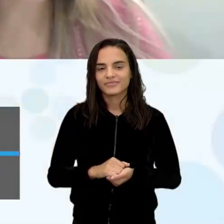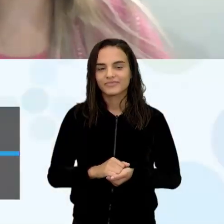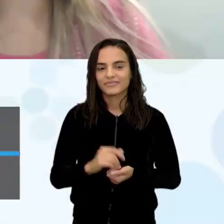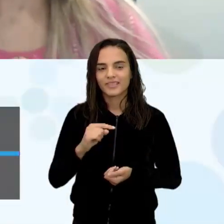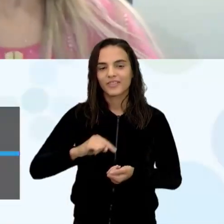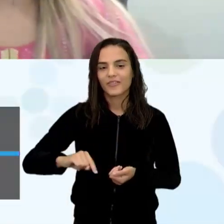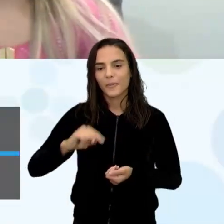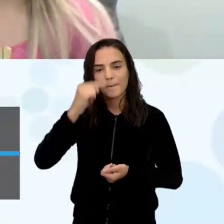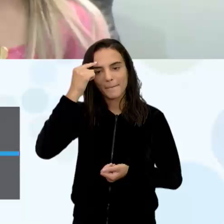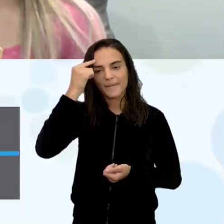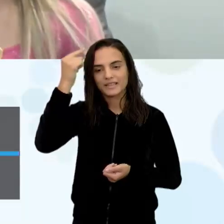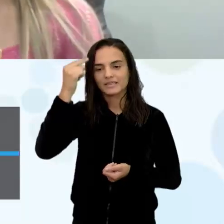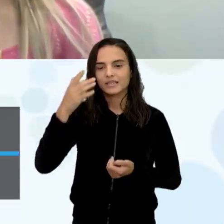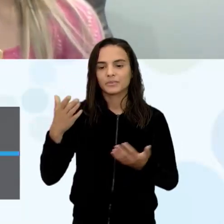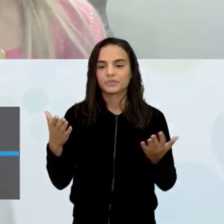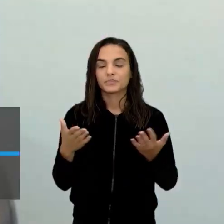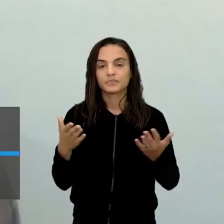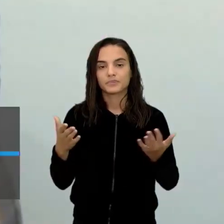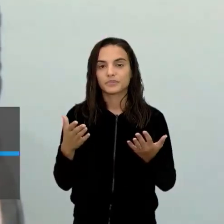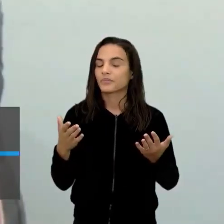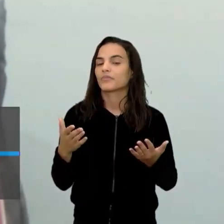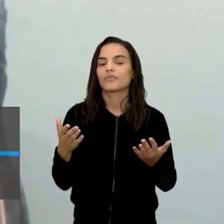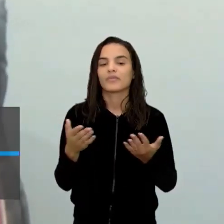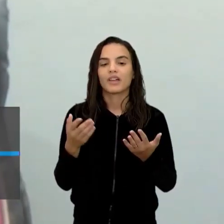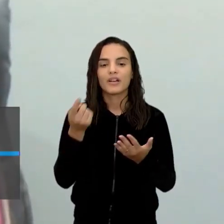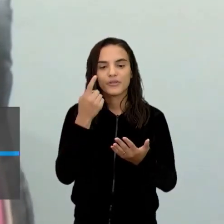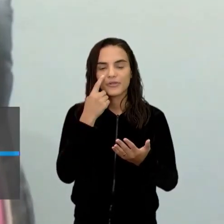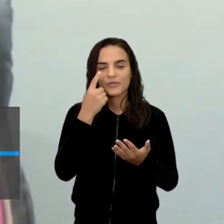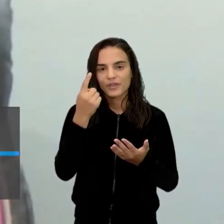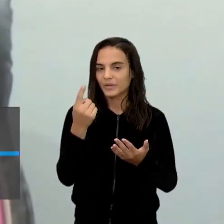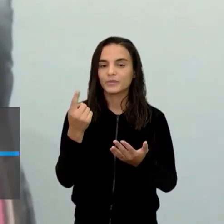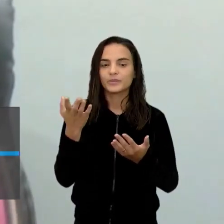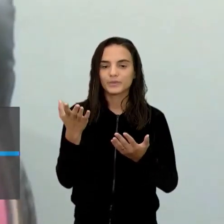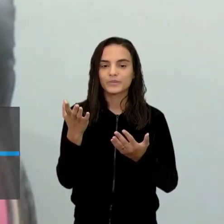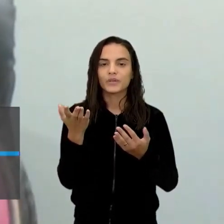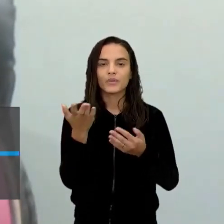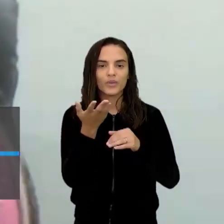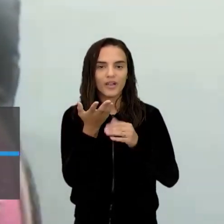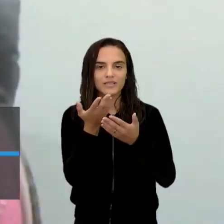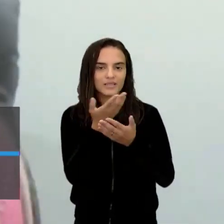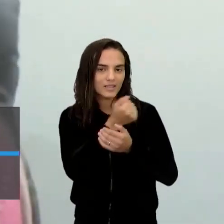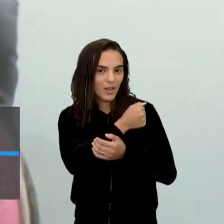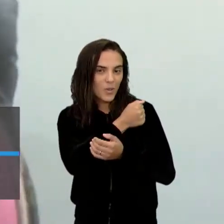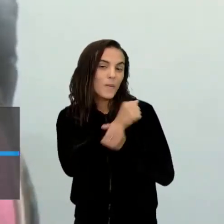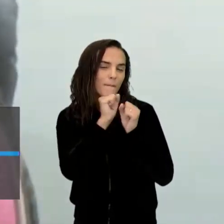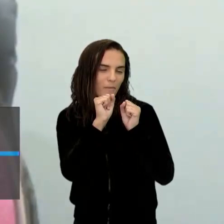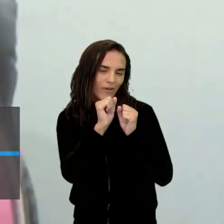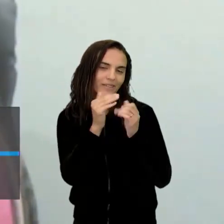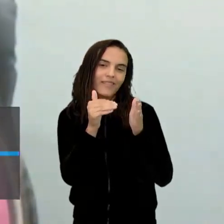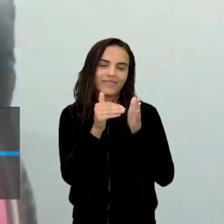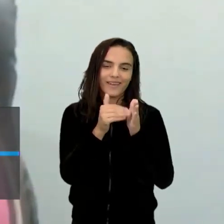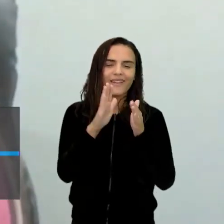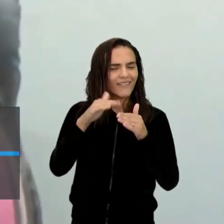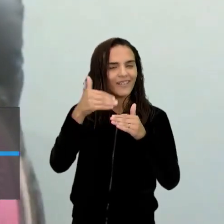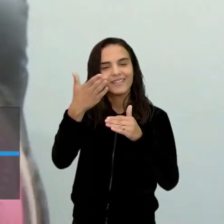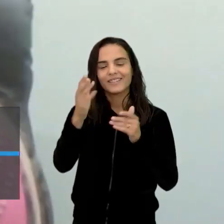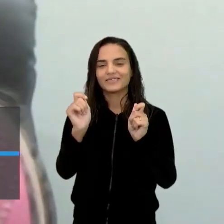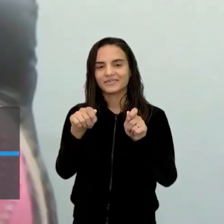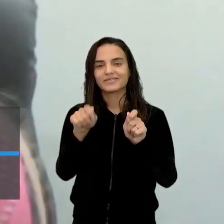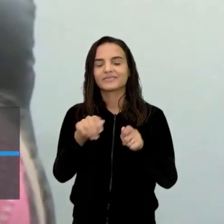pensar um pouquinho, agora que nós já vimos, né, aonde nossos alunos podem chegar, e muito além,